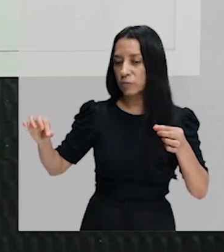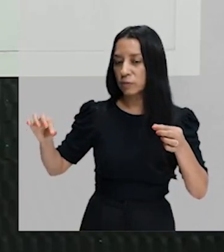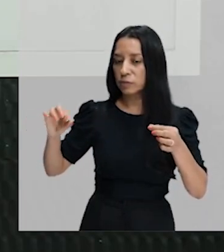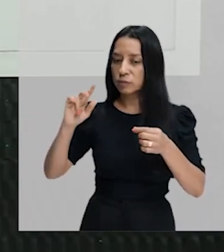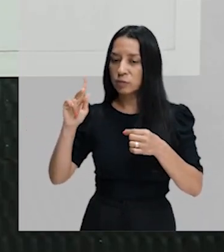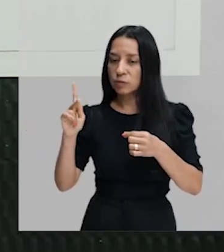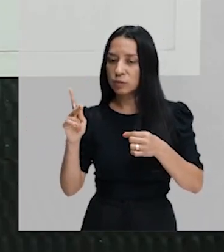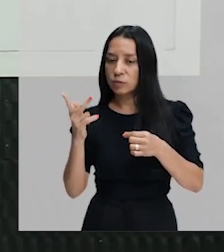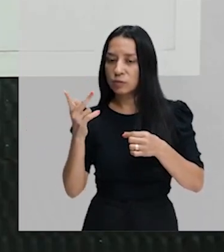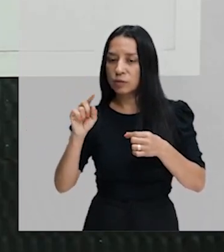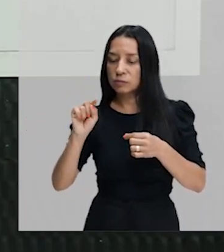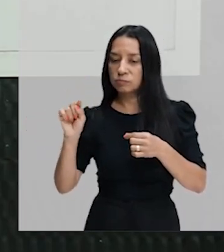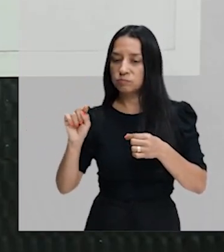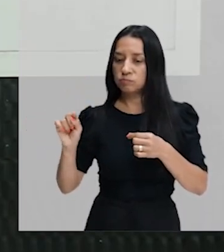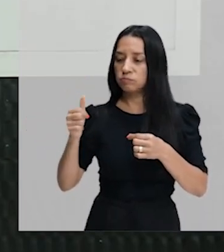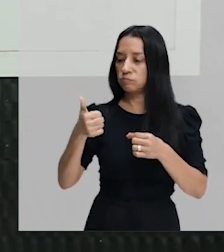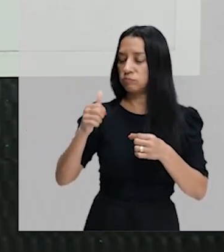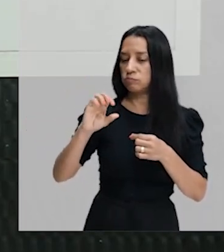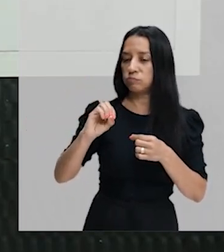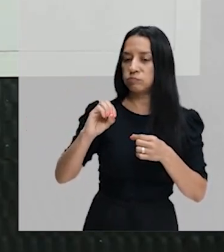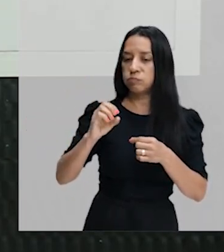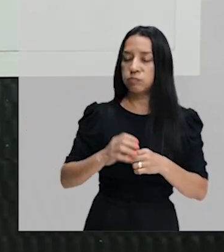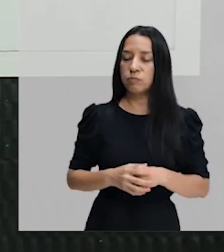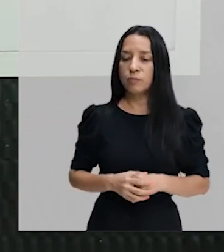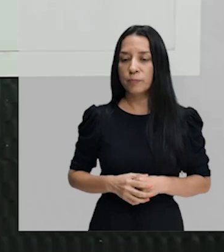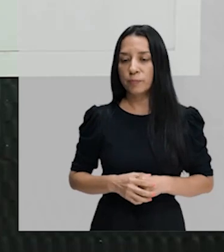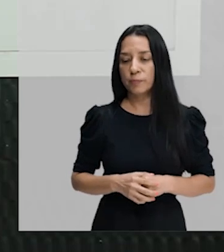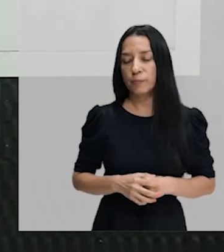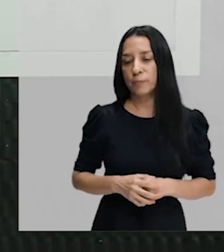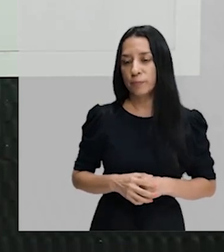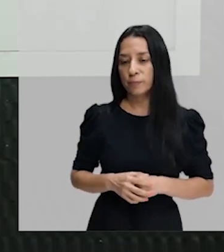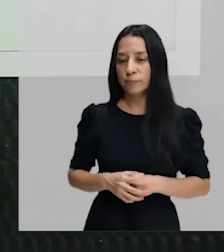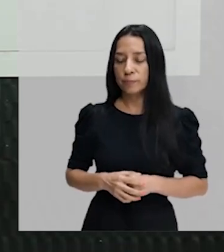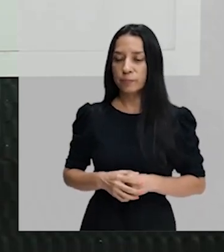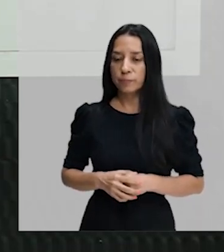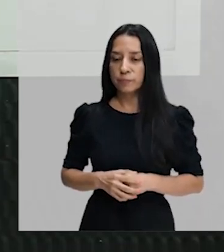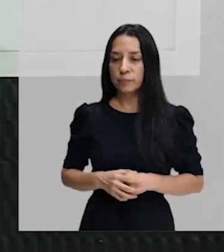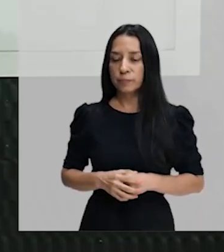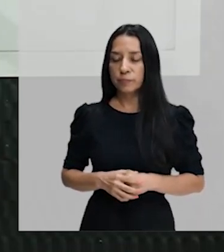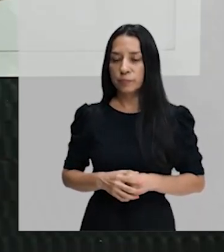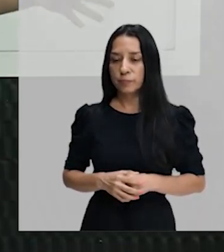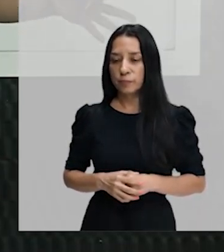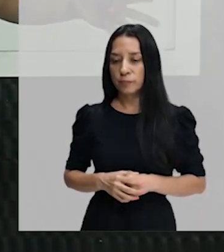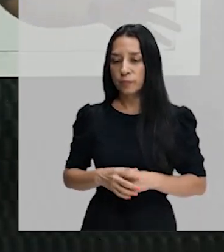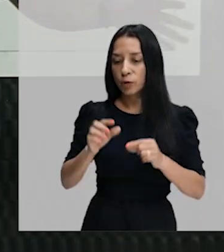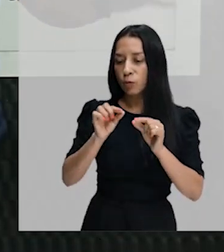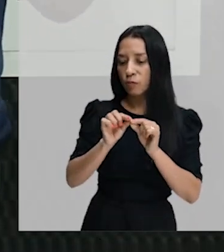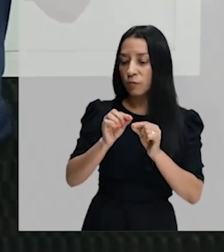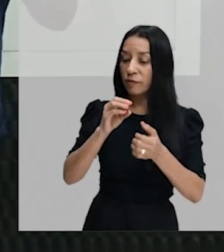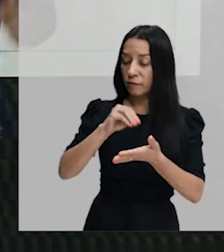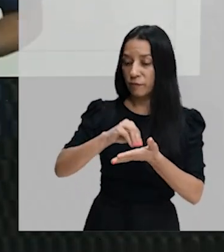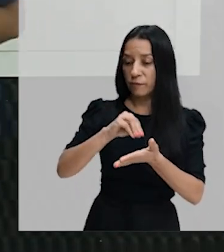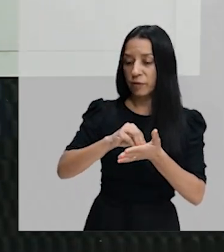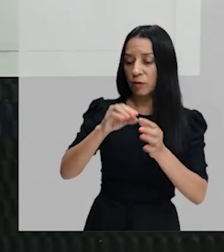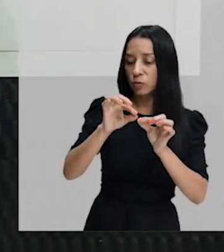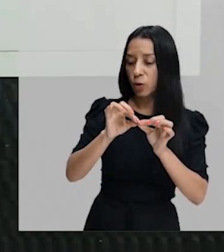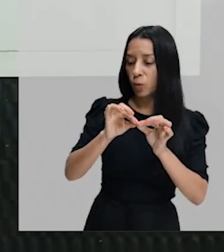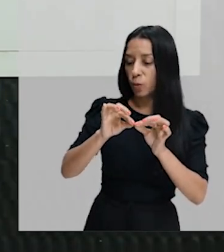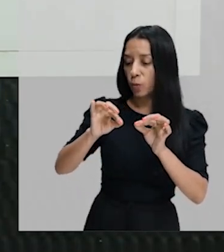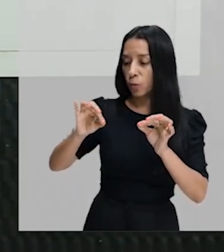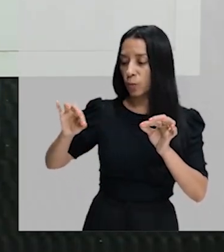frequência já foi dada a frequência é 10 hz Tá ok falta o comprimento é o comprimento o tamanho dessa onda muito